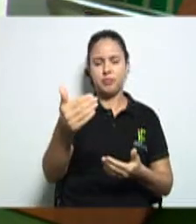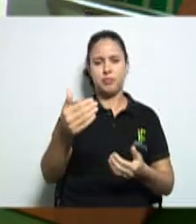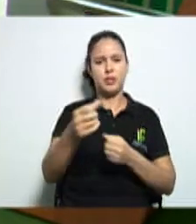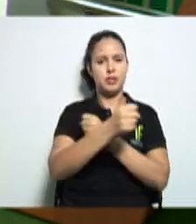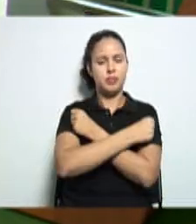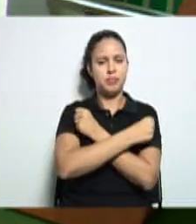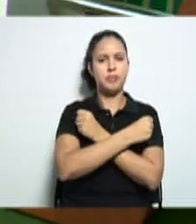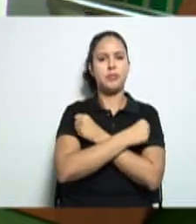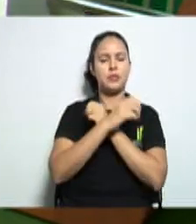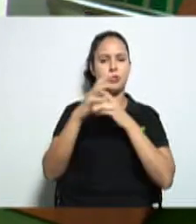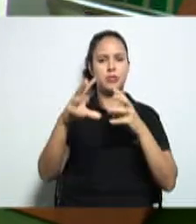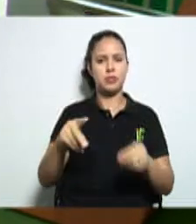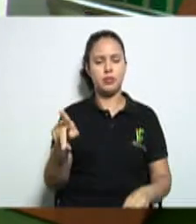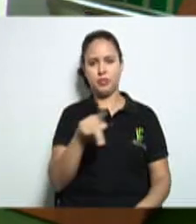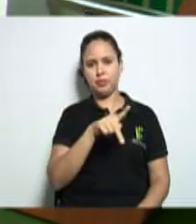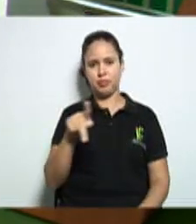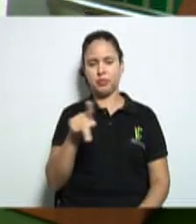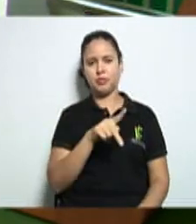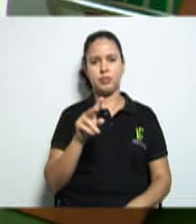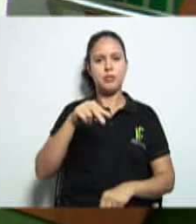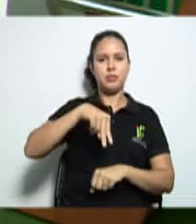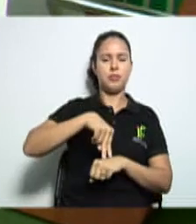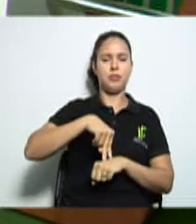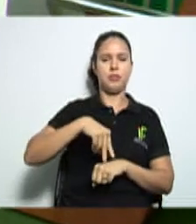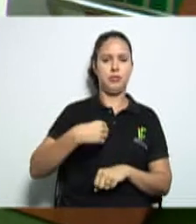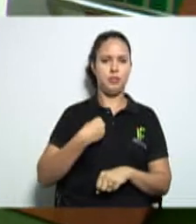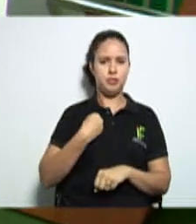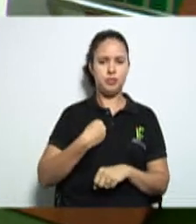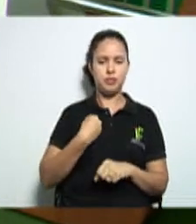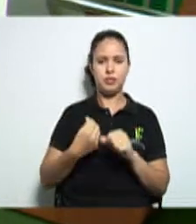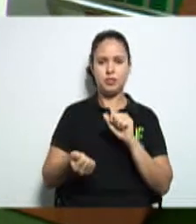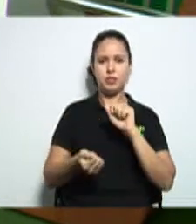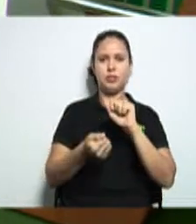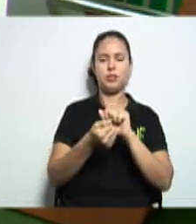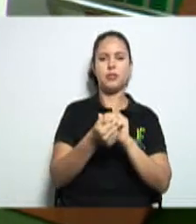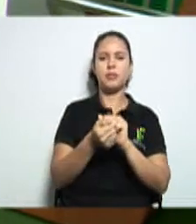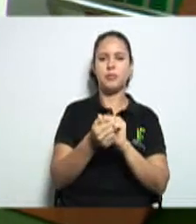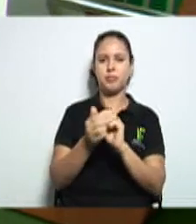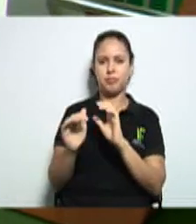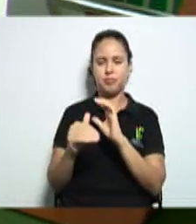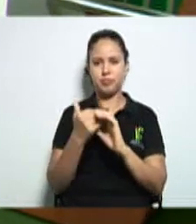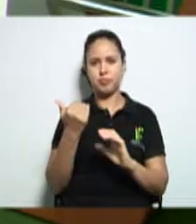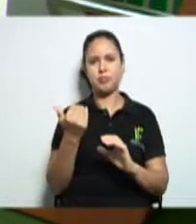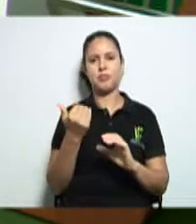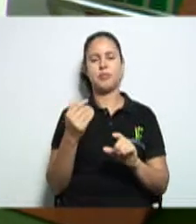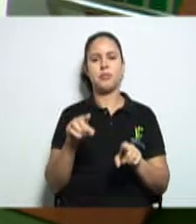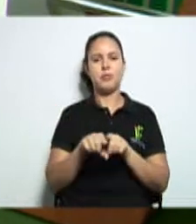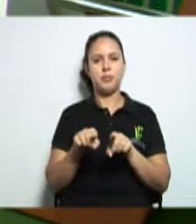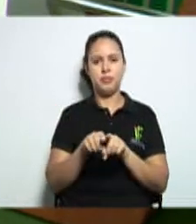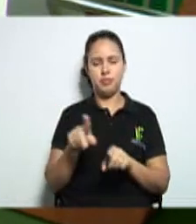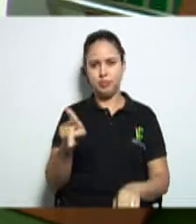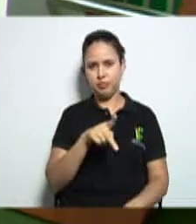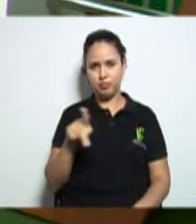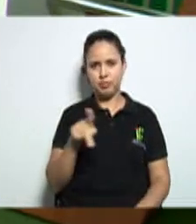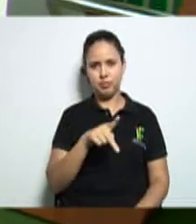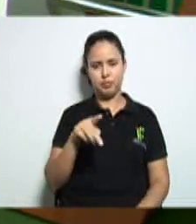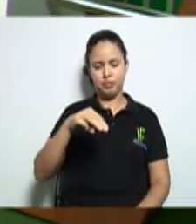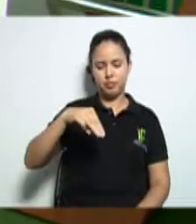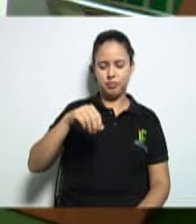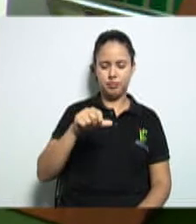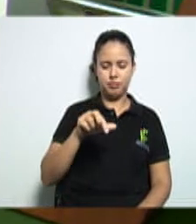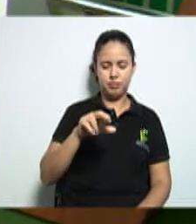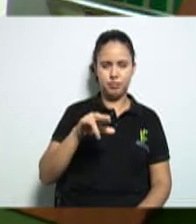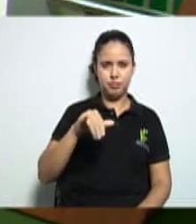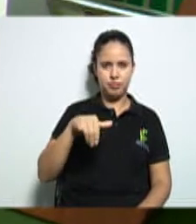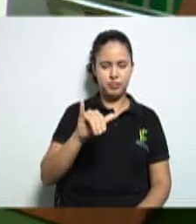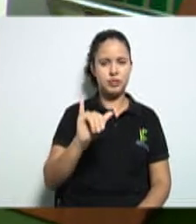professores presenciais que estão aí ativos, que estão participando com a gente. A professora Maraí fez uma relação muito